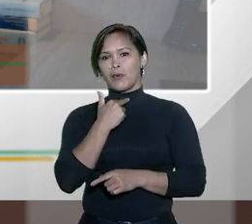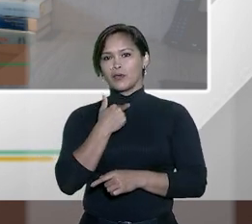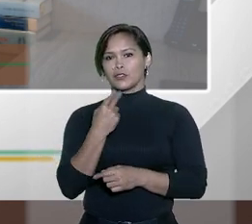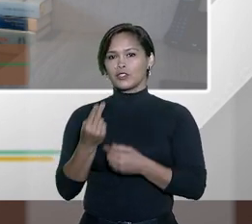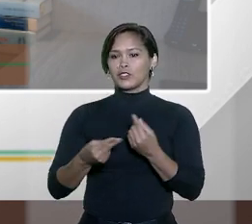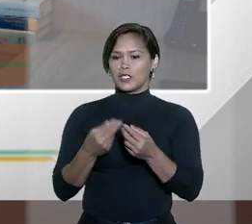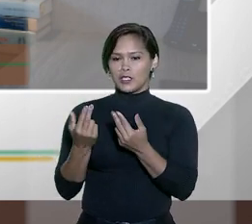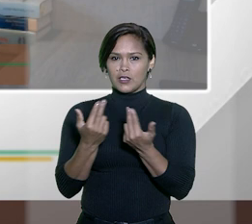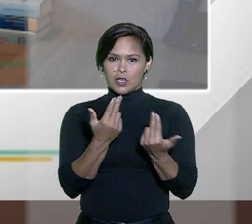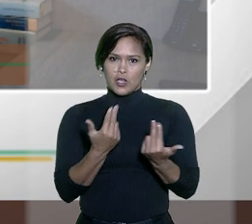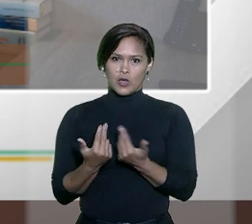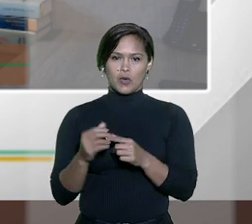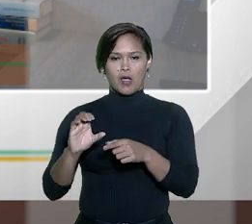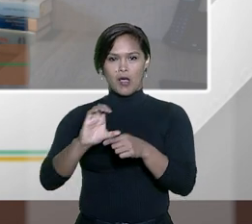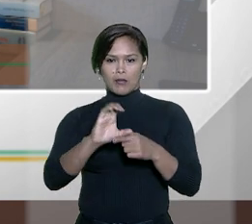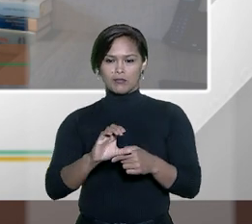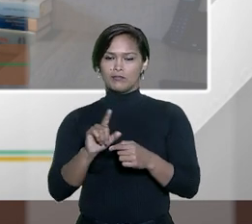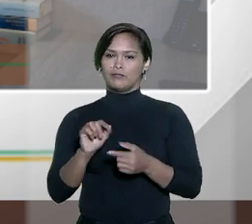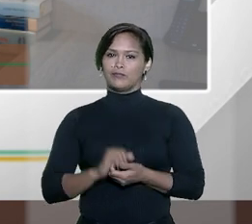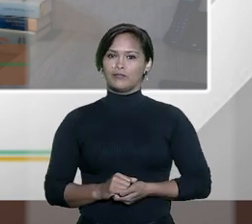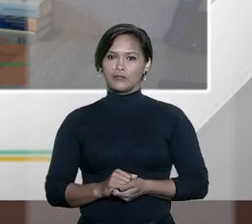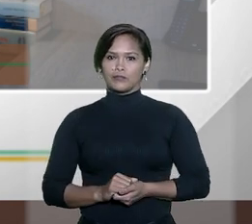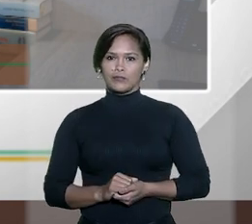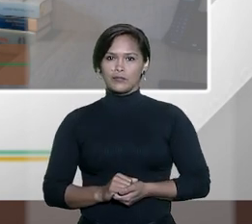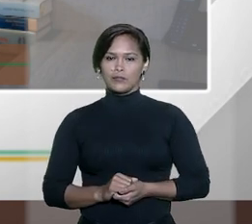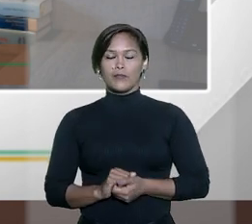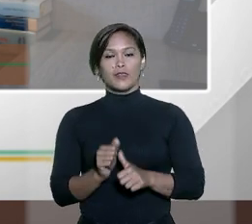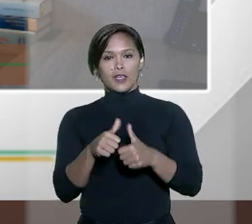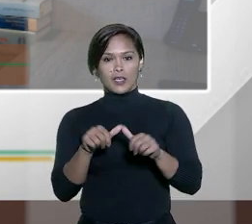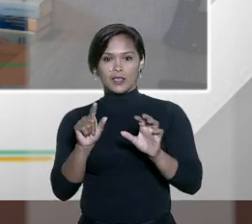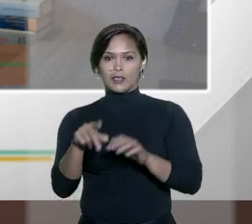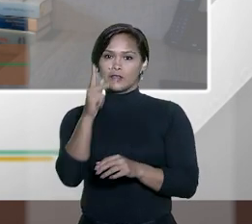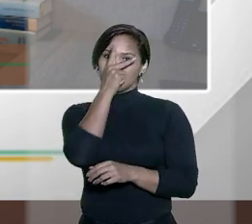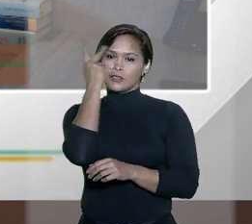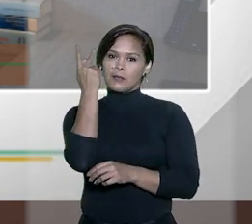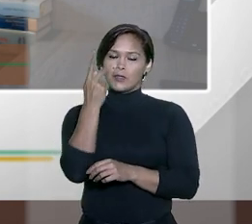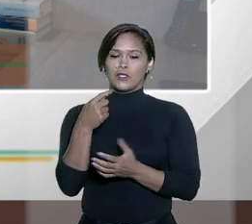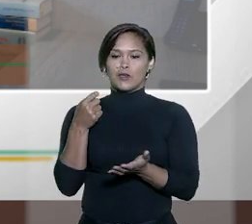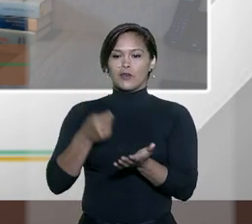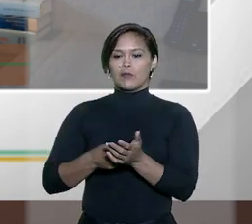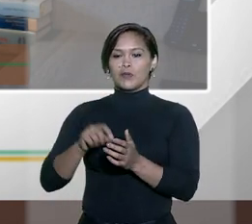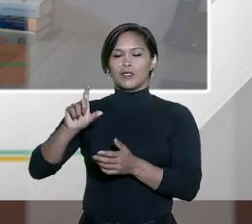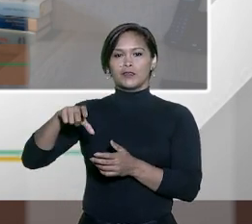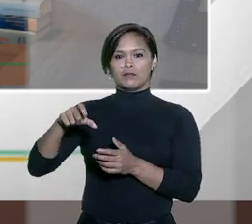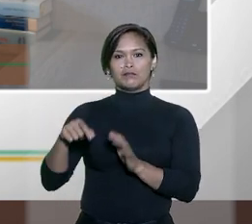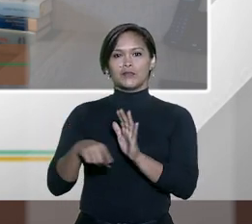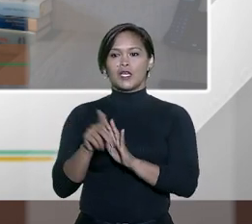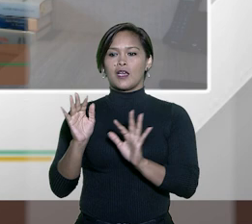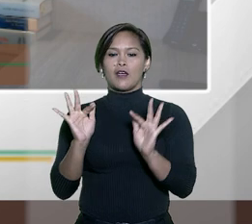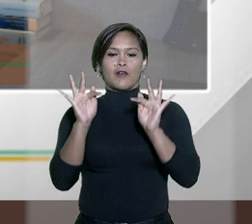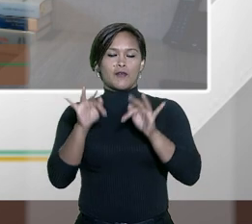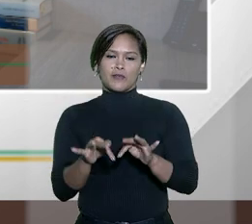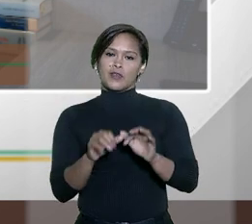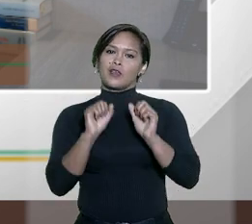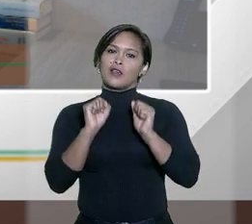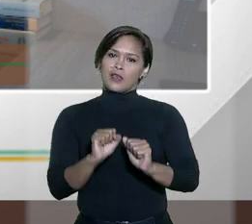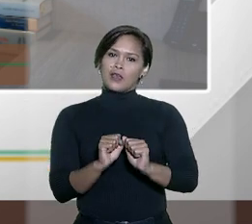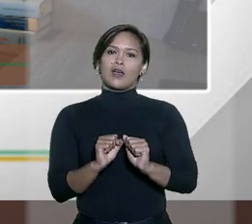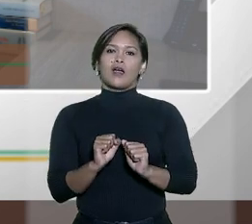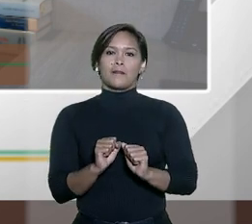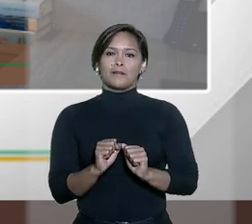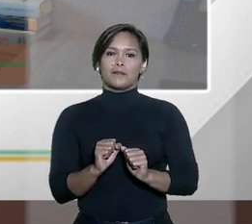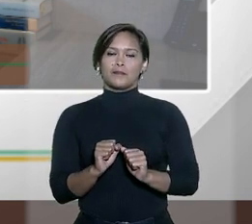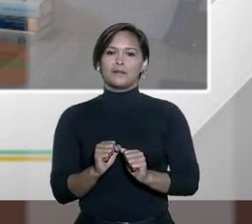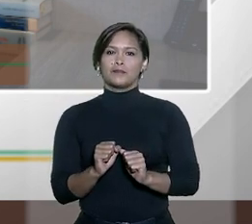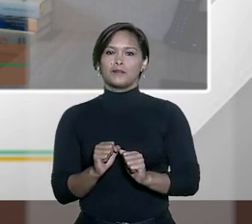né? Tem que ser com o mesmo ente devedor, né? Então, se a pessoa que está comprando esse precatório para esse fim, ela poderá,